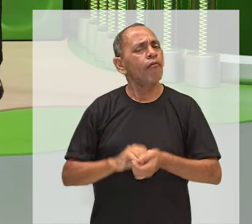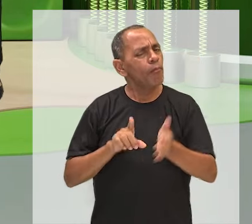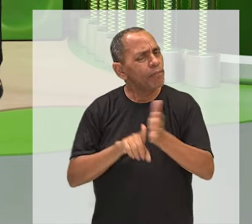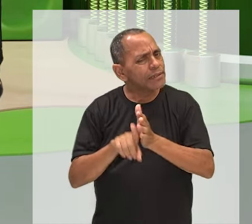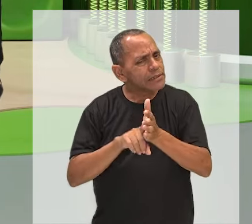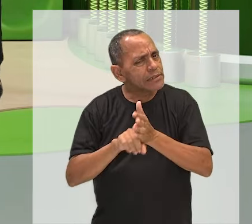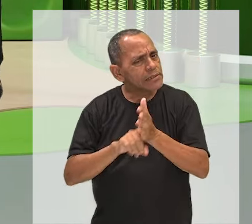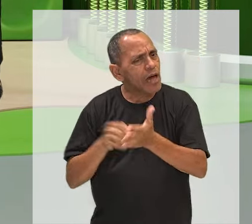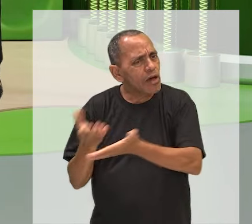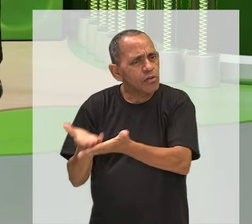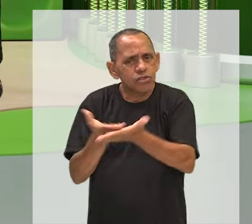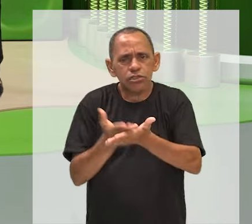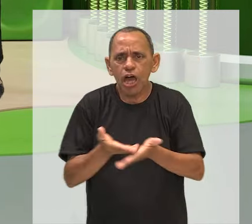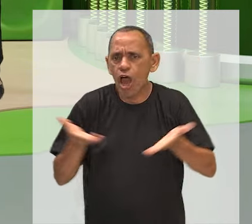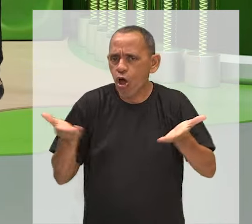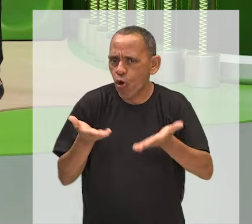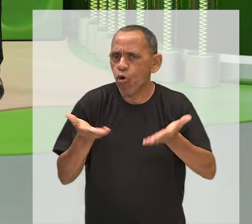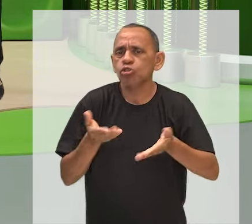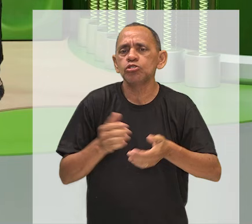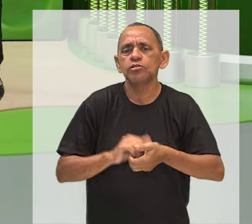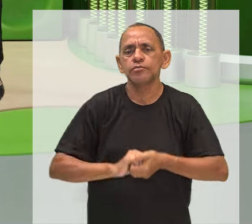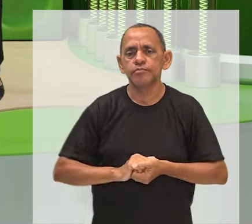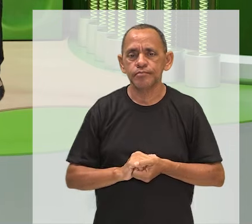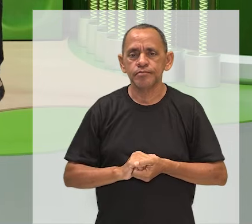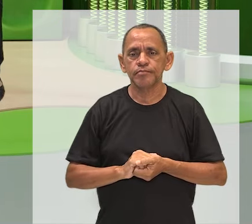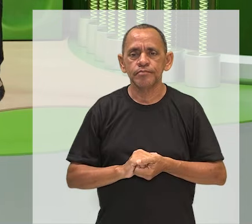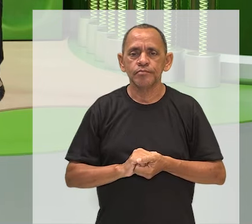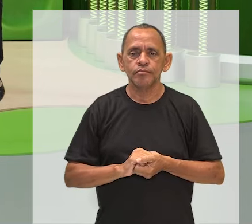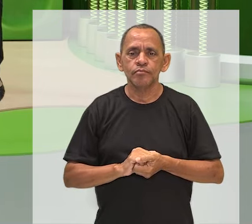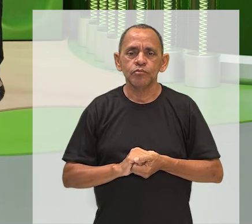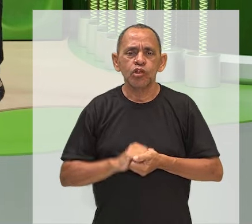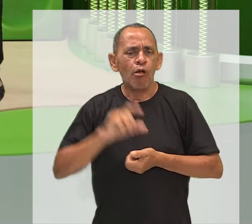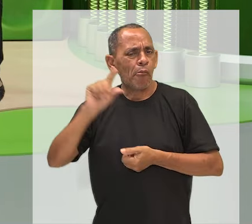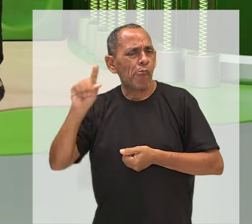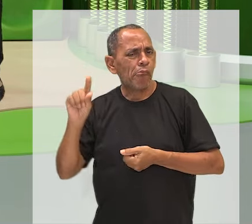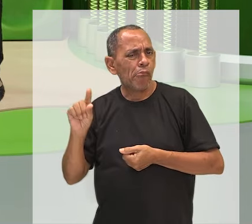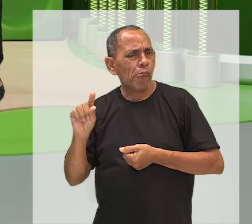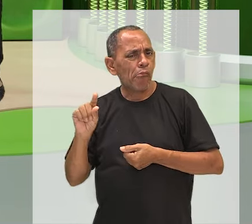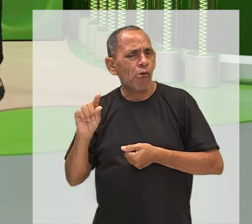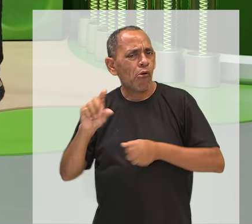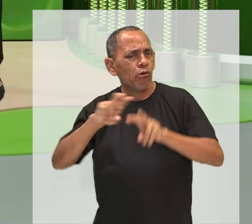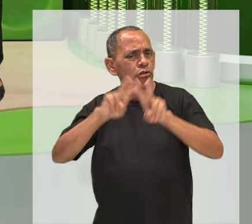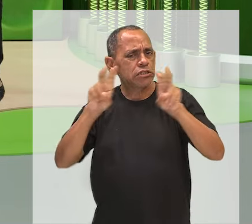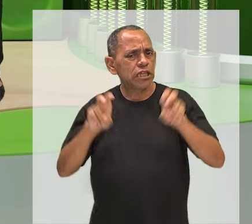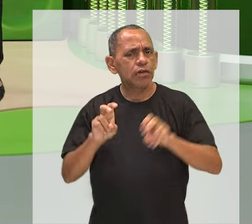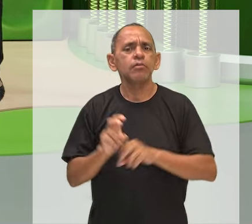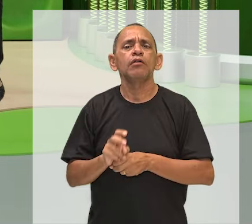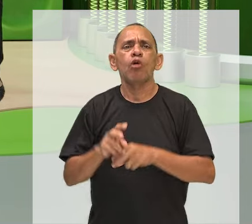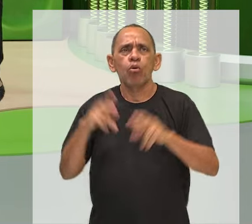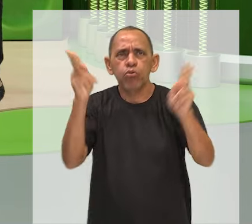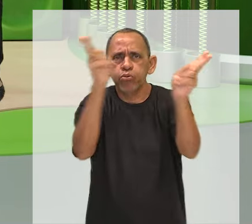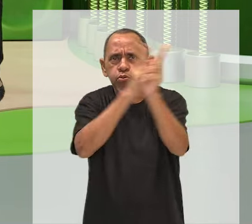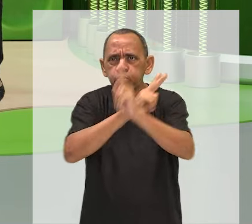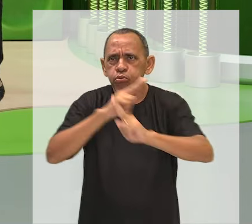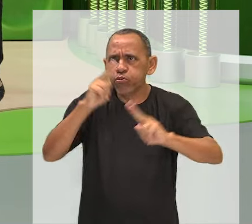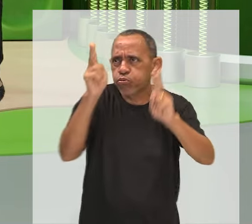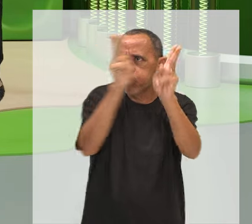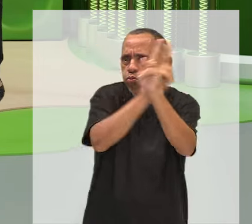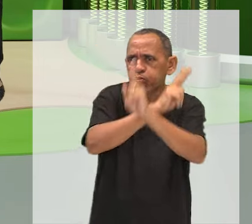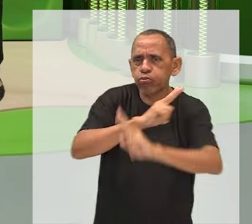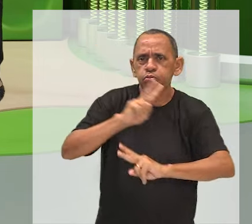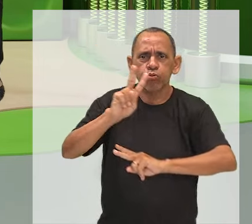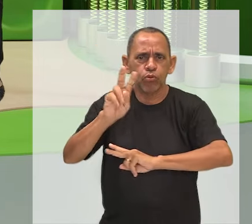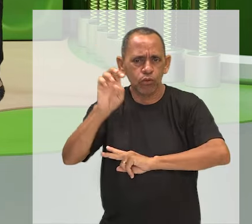vai descobrir, como a gente vai falar agora, né, um pouco sobre o vento e também sobre a dinâmica desse vento